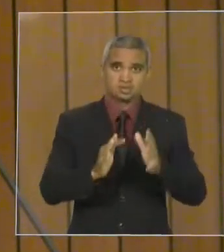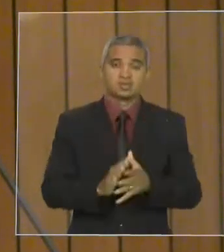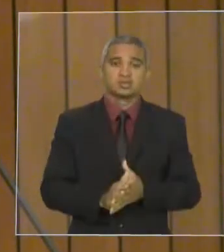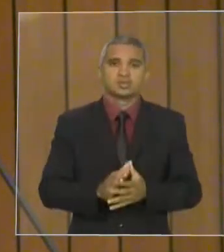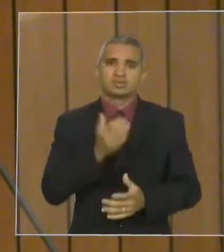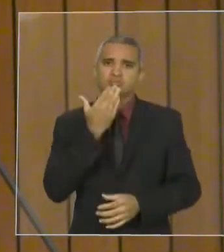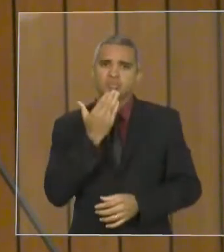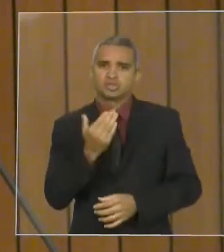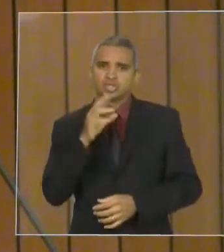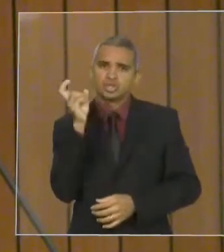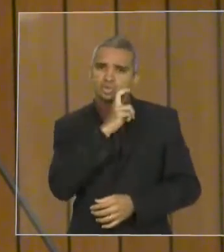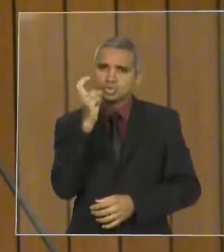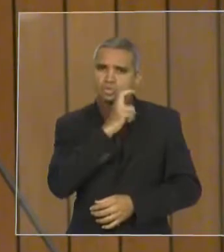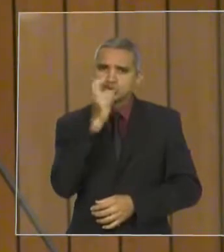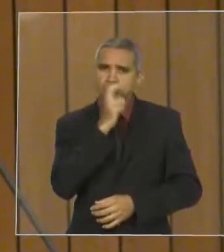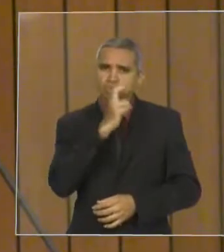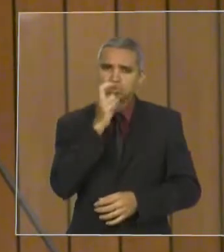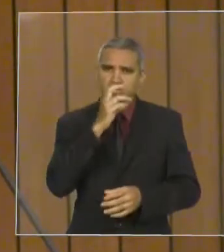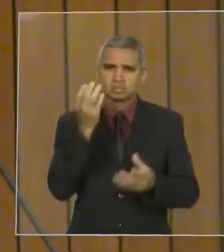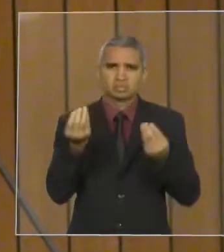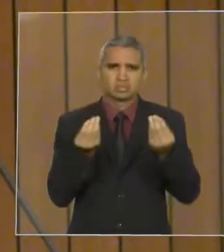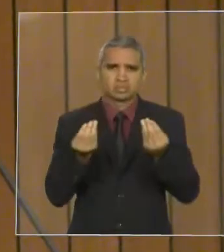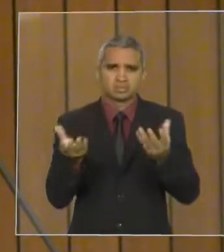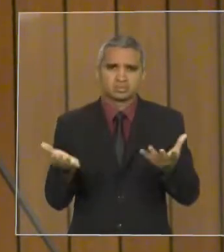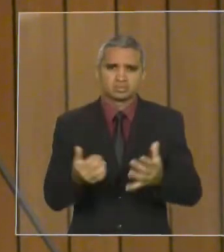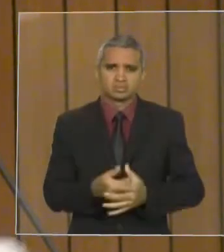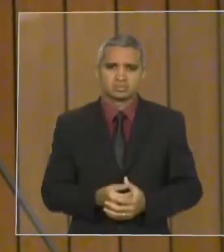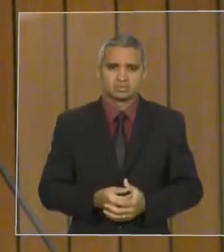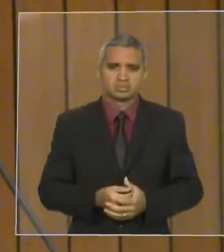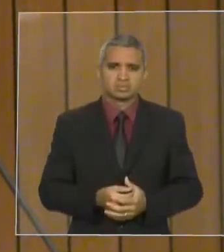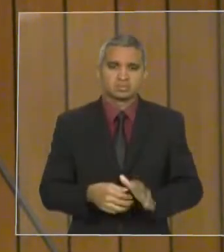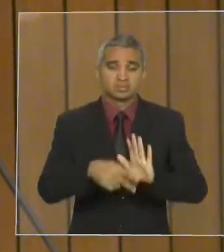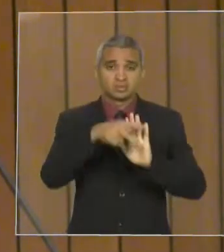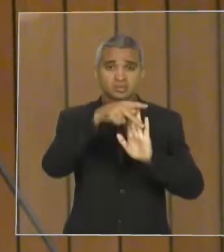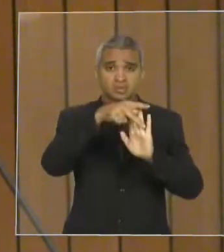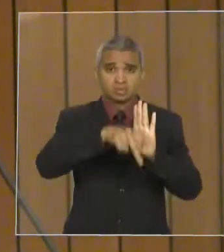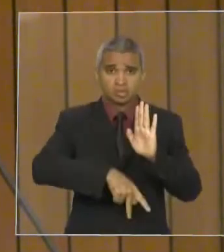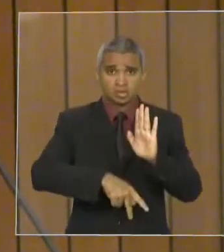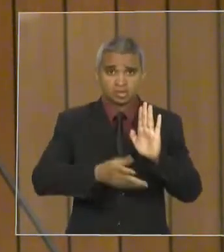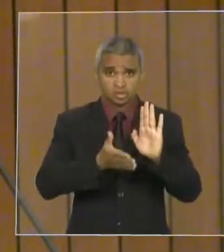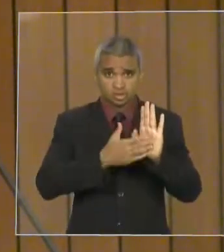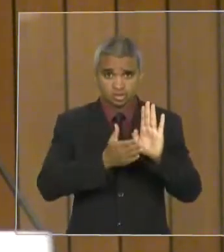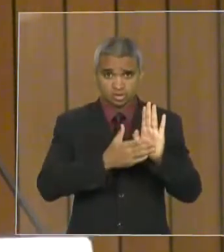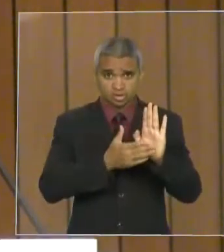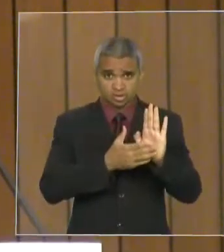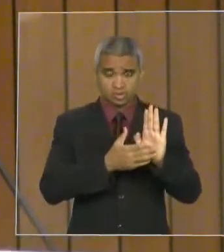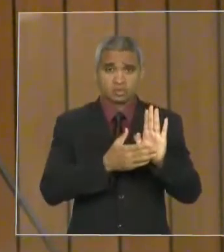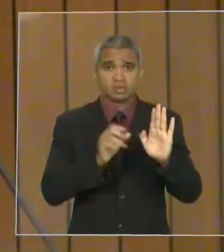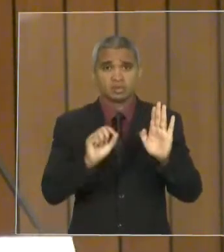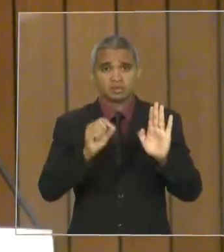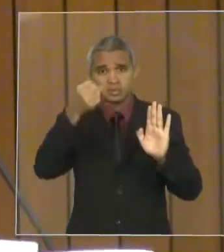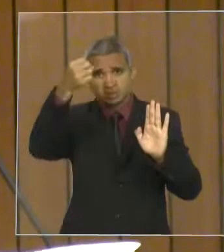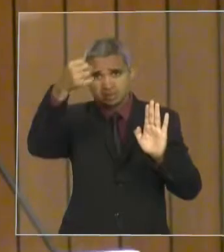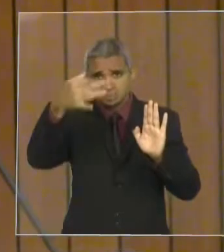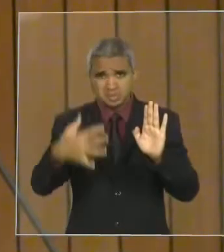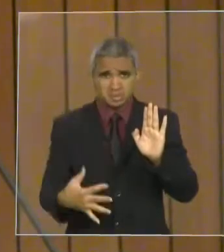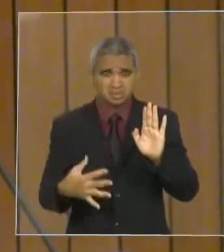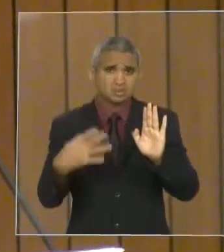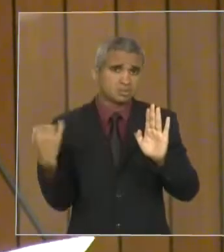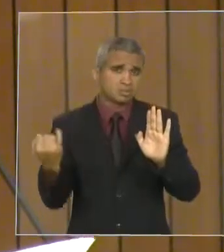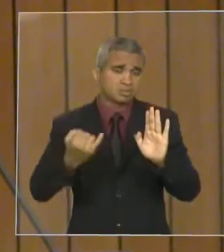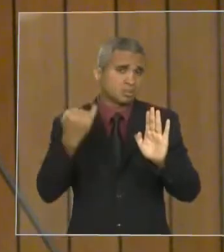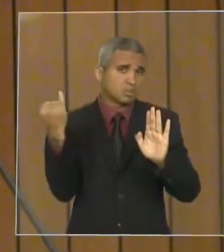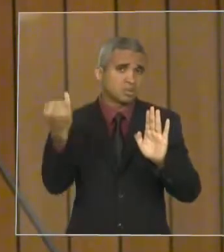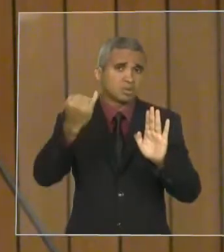de urgência. Esse é um projeto, senhoras e senhores deputados, que trata de uma questão da maior importância para